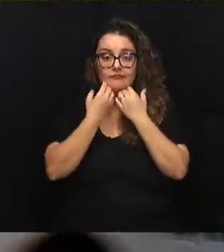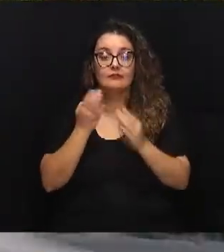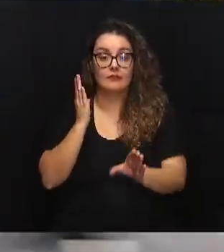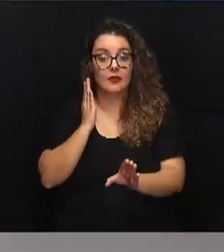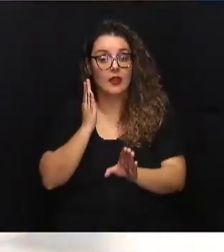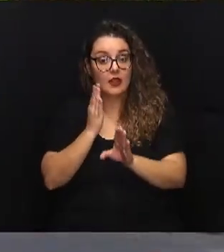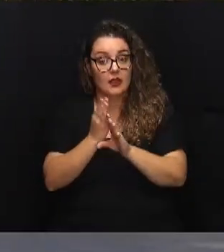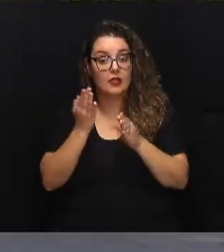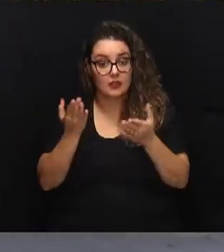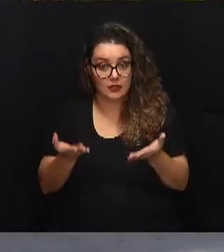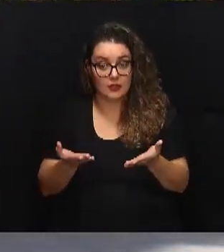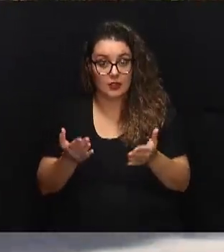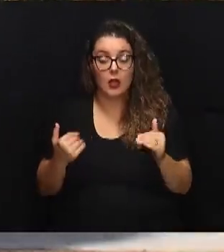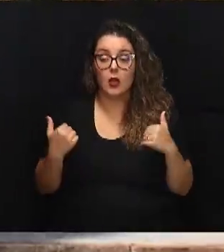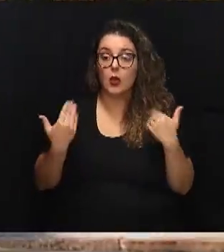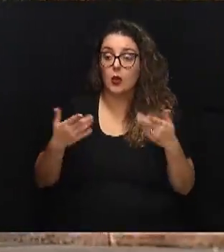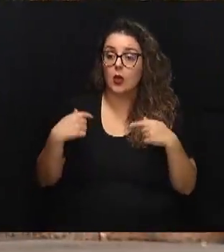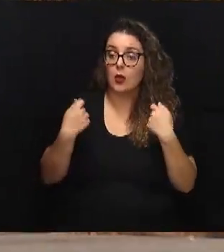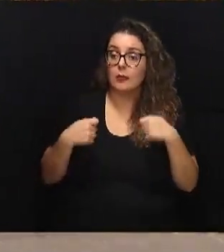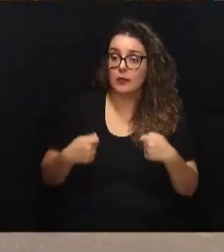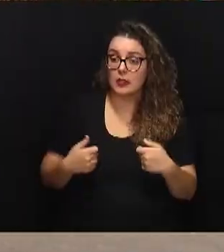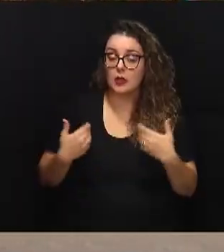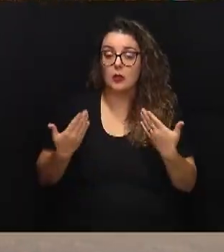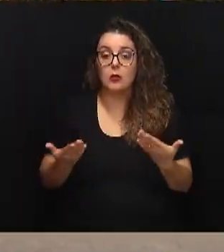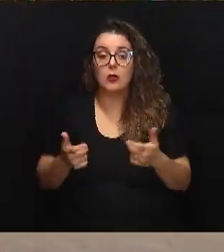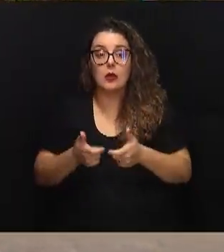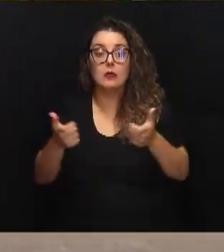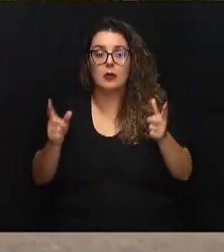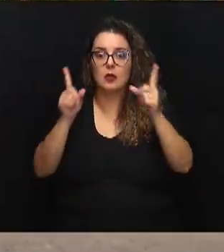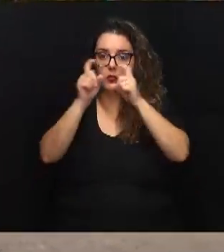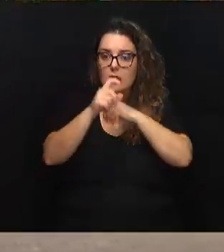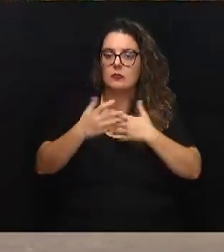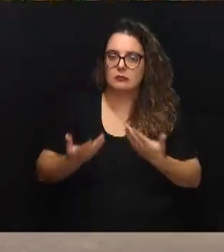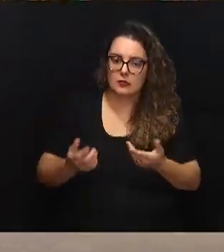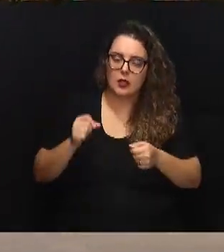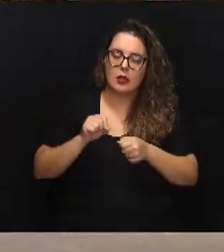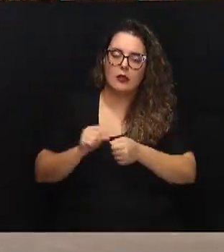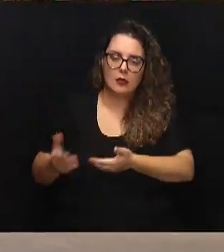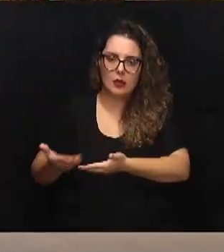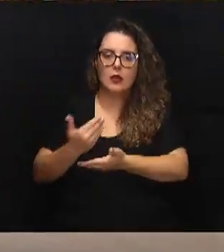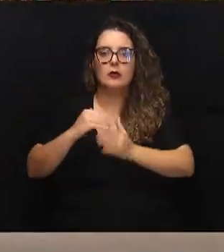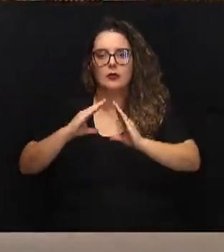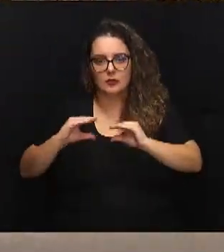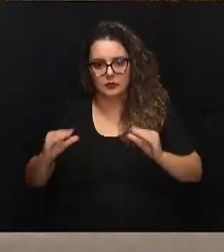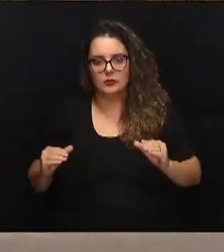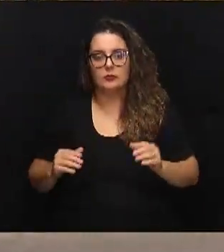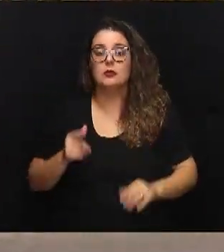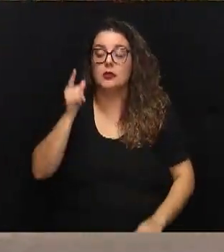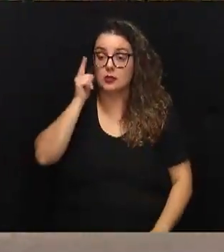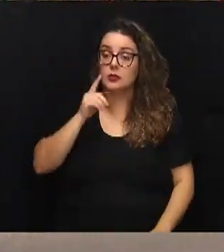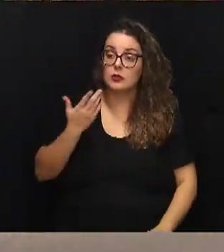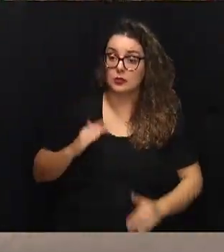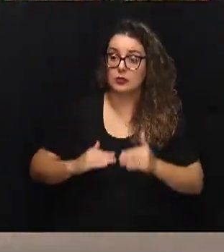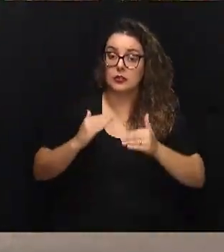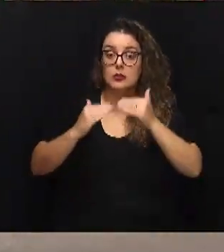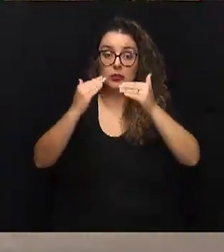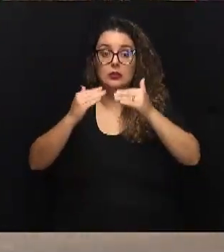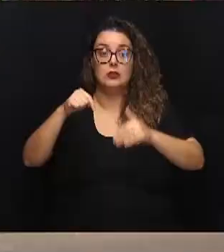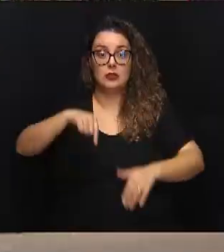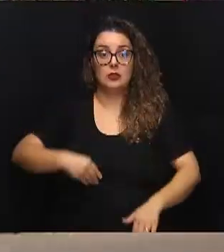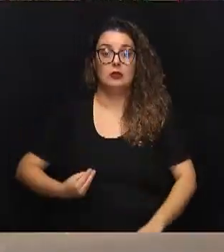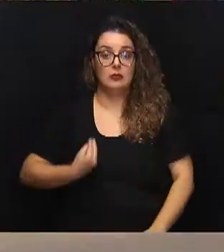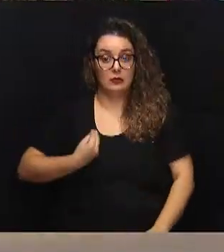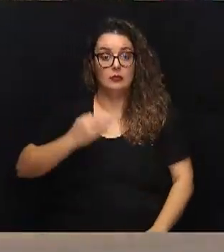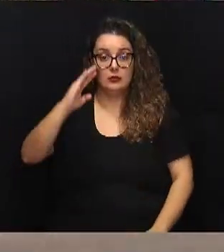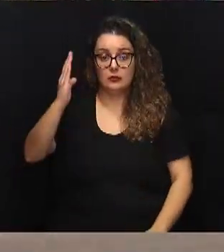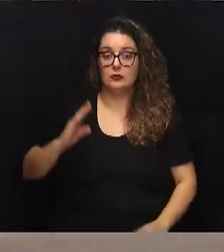identifica qual é a necessidade, quais são as maiores dificuldades, e aí faz esse acolhimento para que eles consigam construir a vida aqui no Brasil com